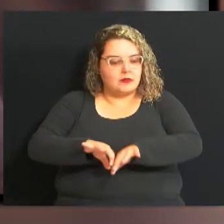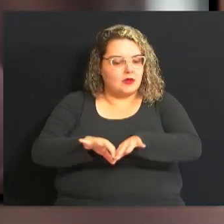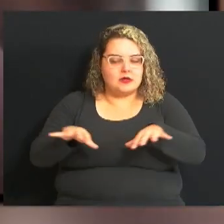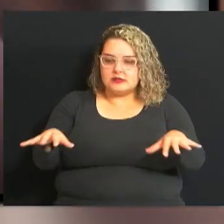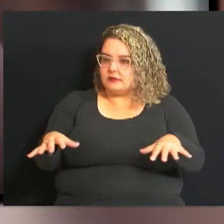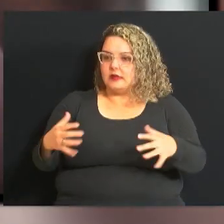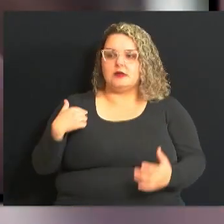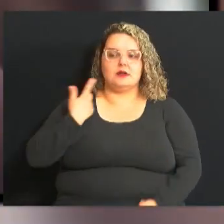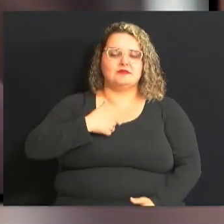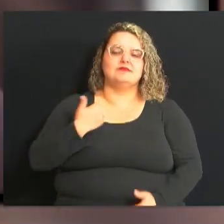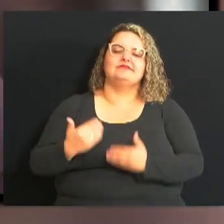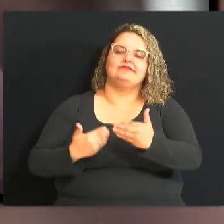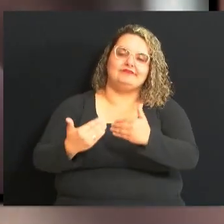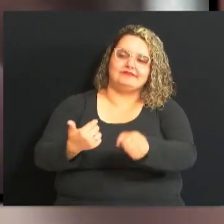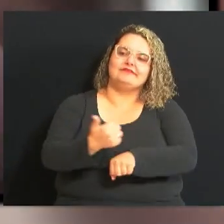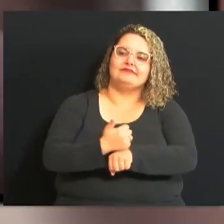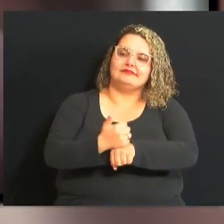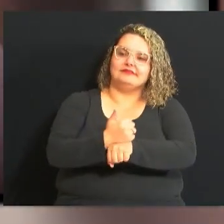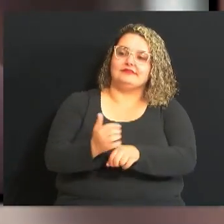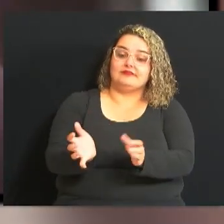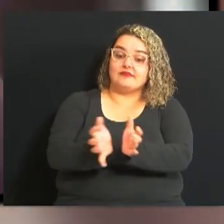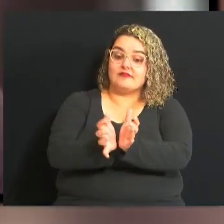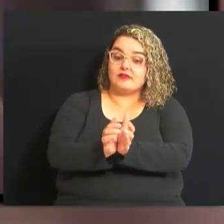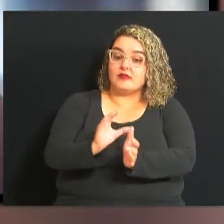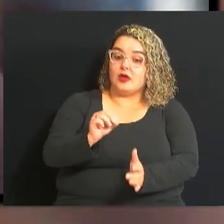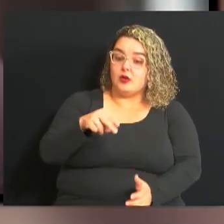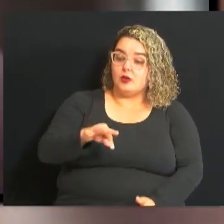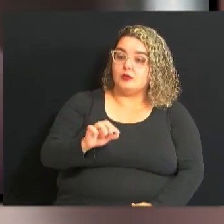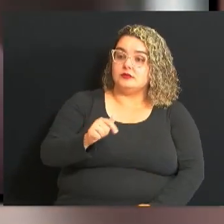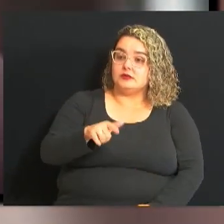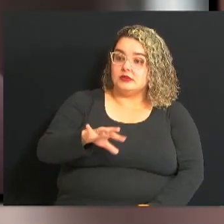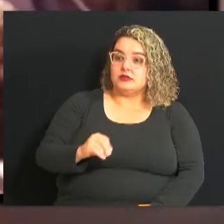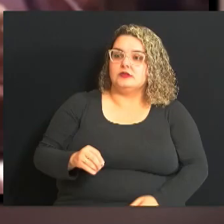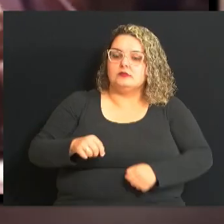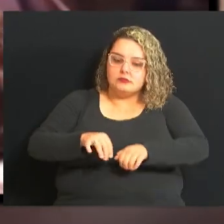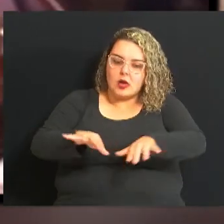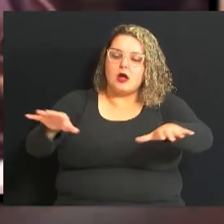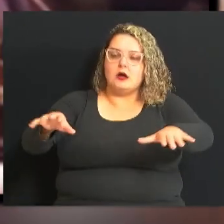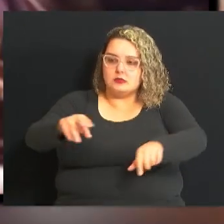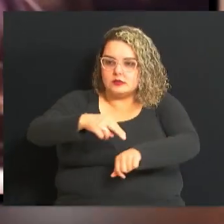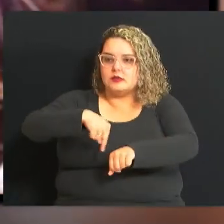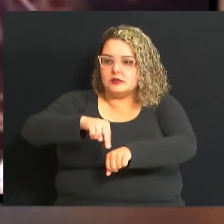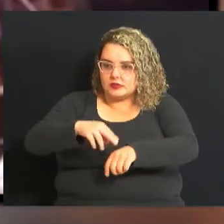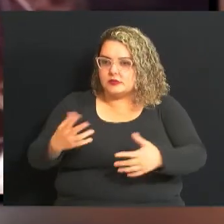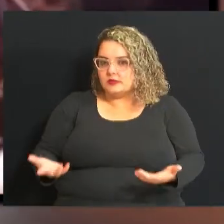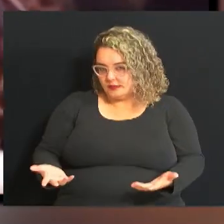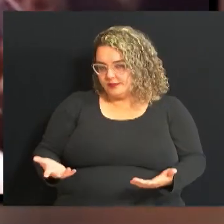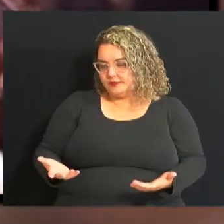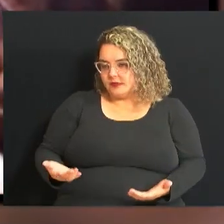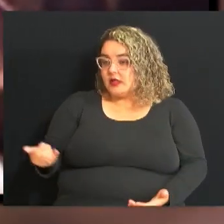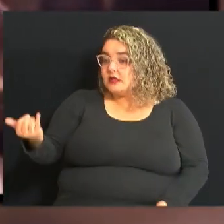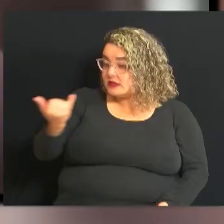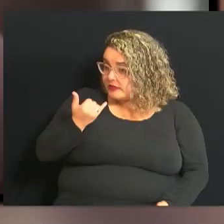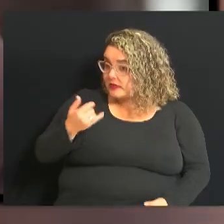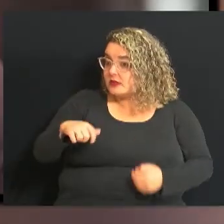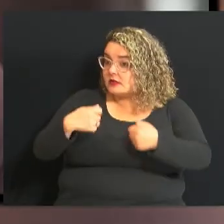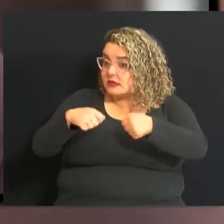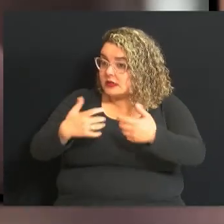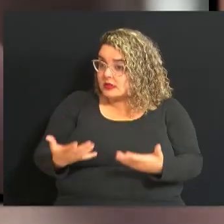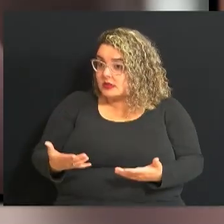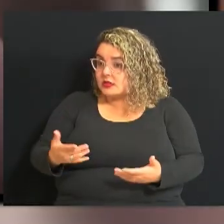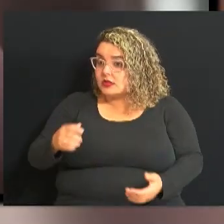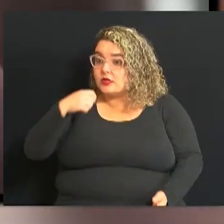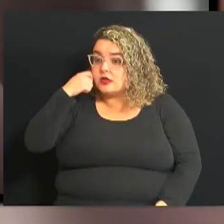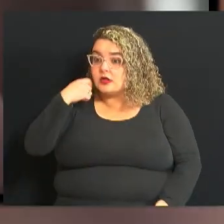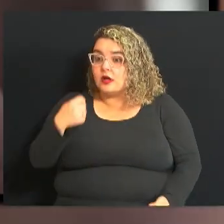Foi dali que o Grupo Contágio deu uma decolada para o cenário nacional. E você acabou de comentar da necessidade que o artista tem de